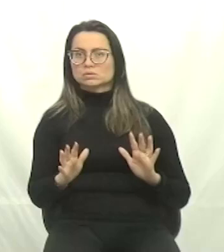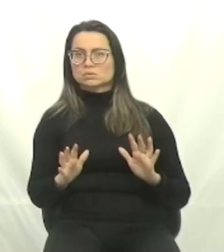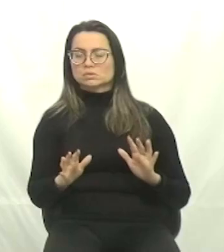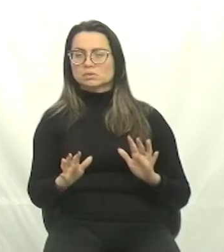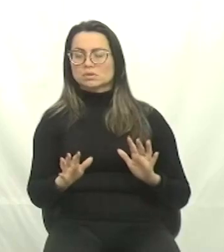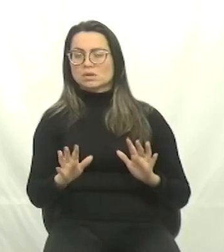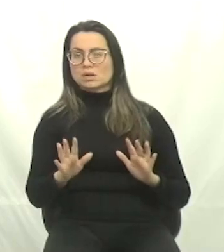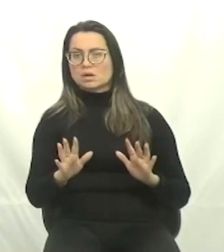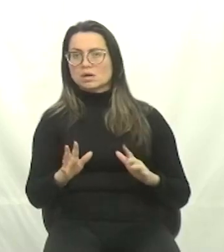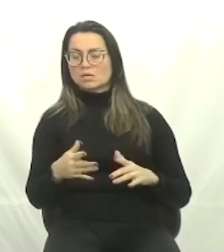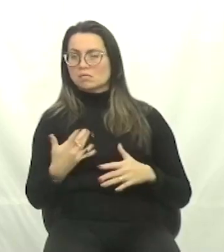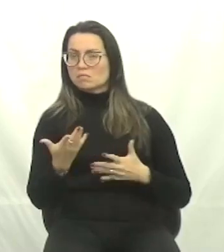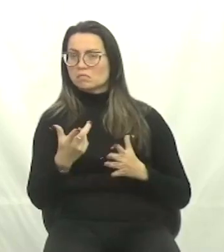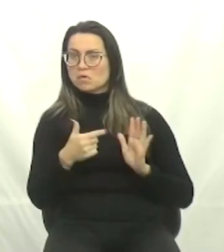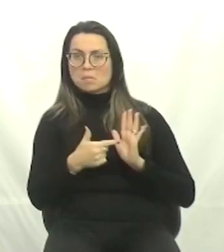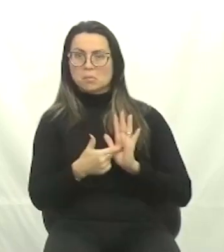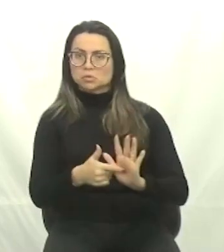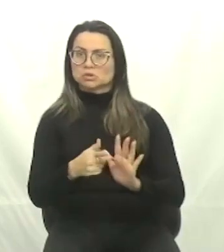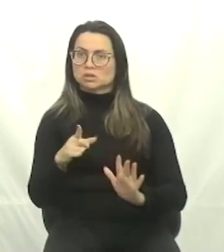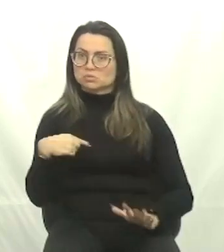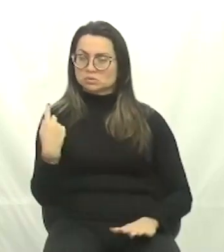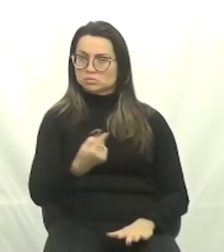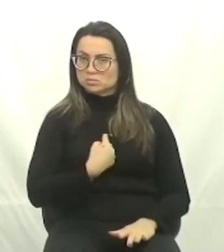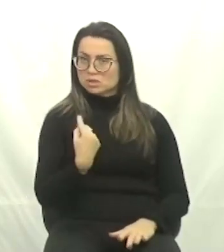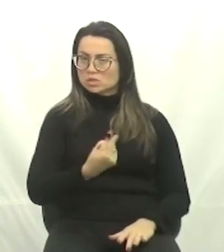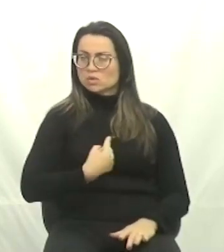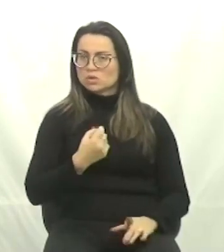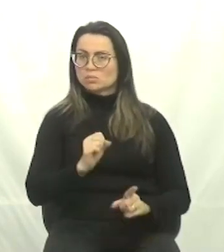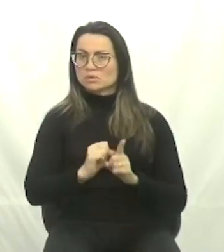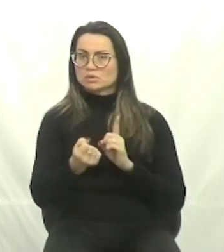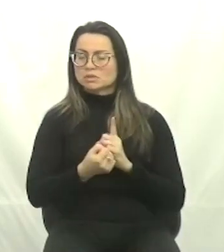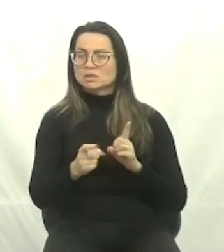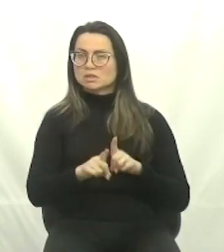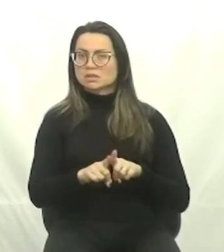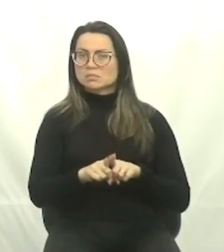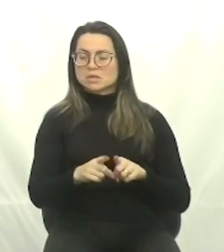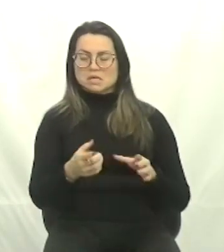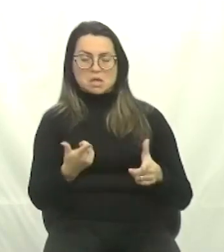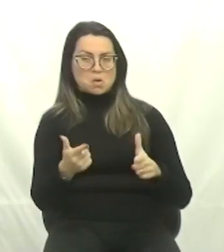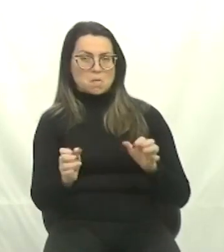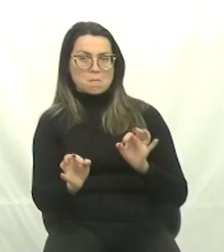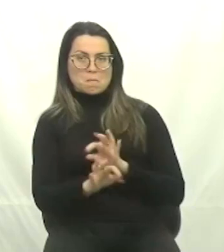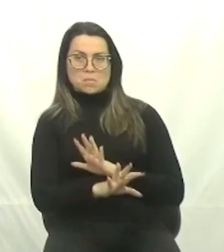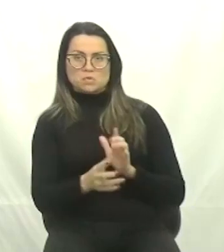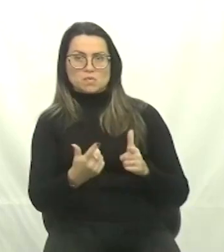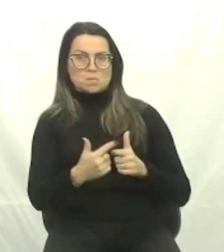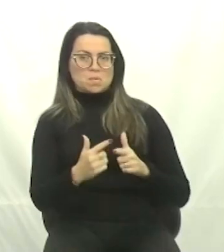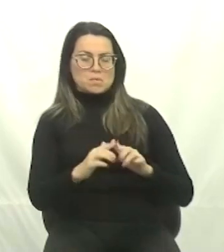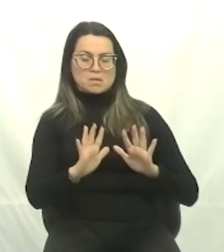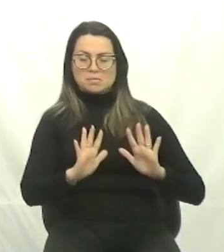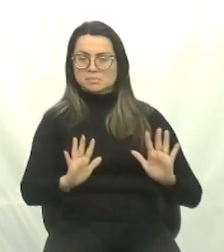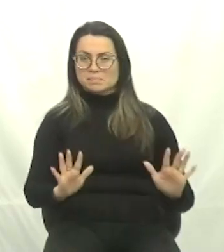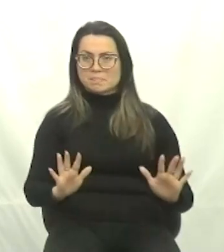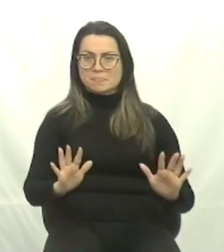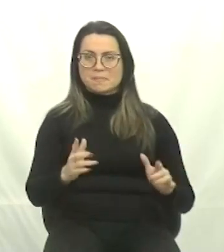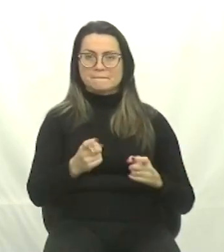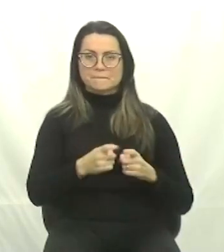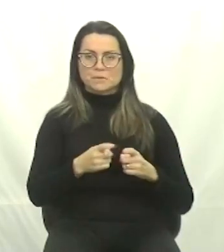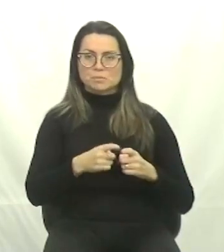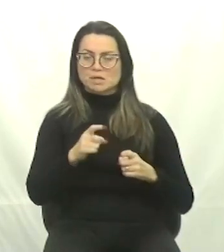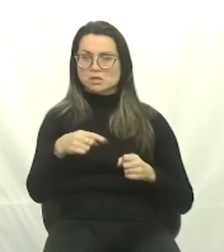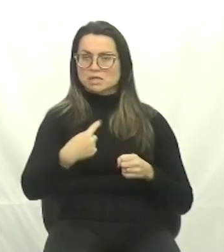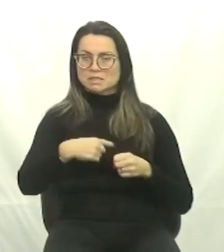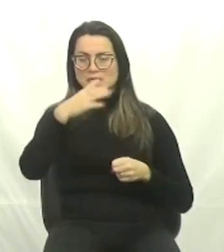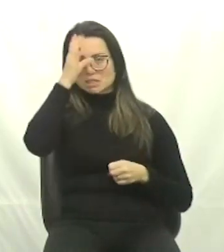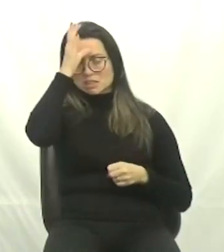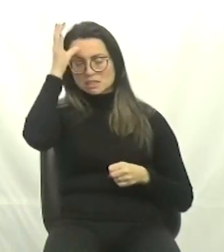foi vendido isso para a sociedade também, que era a resolução, que a gente ia resolver o problema dos médicos na